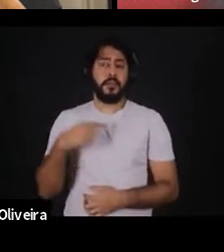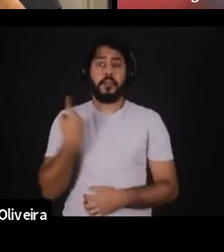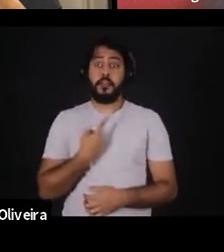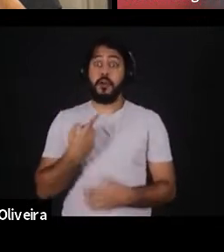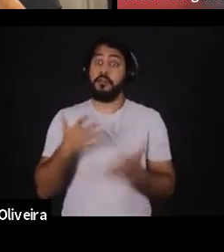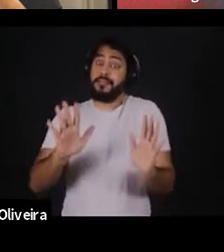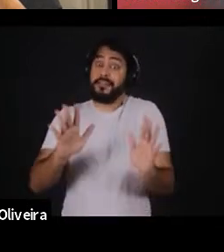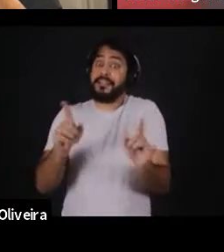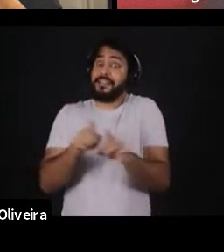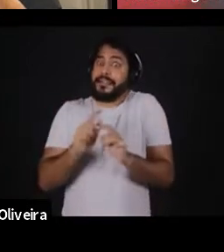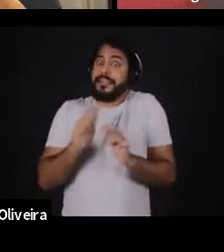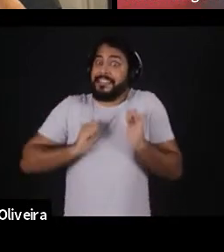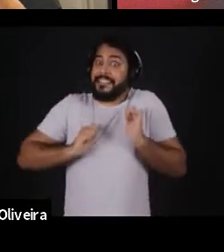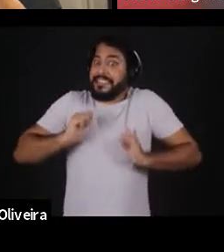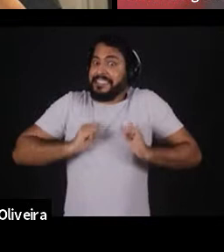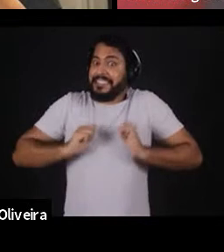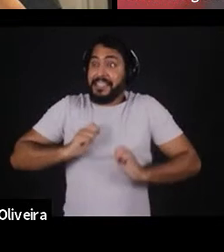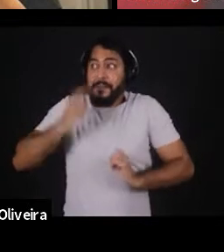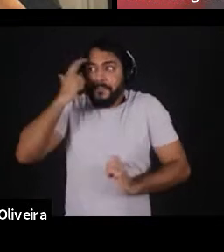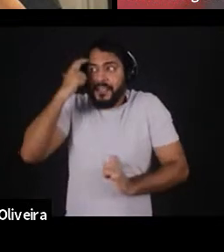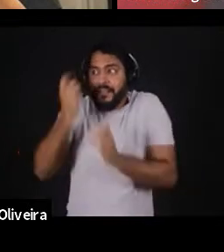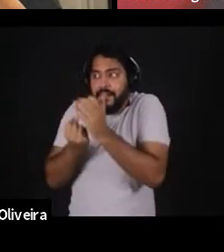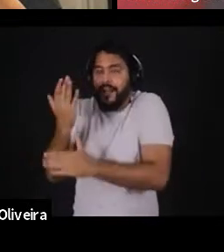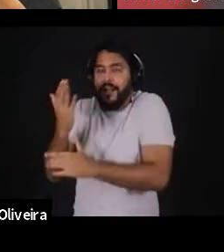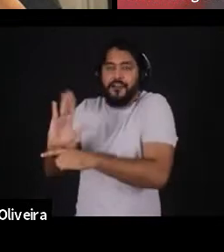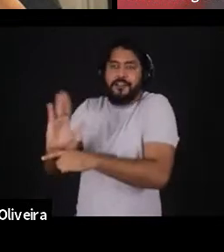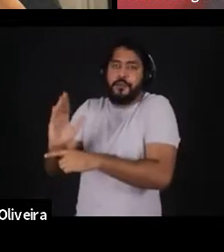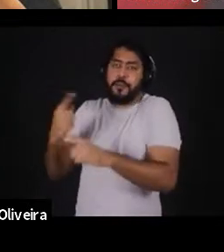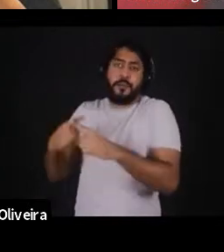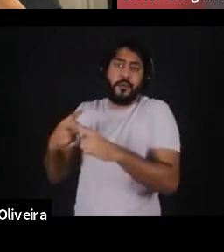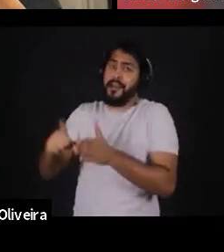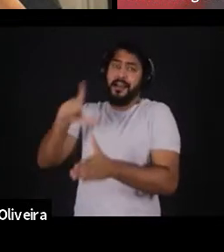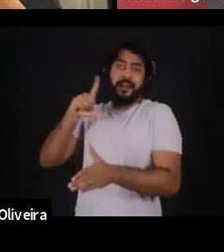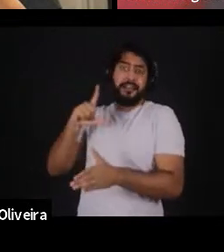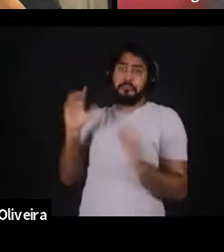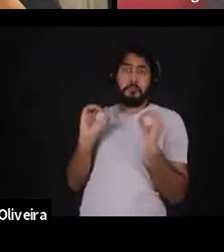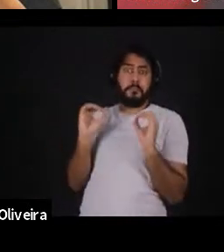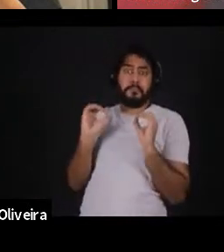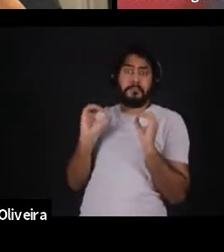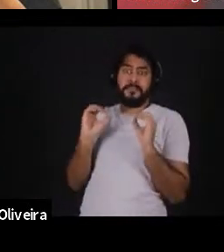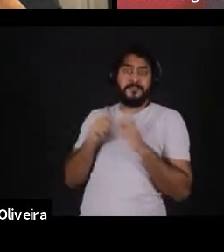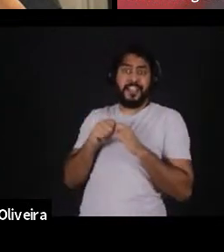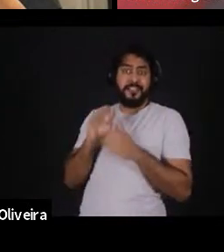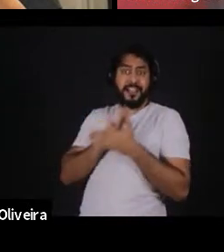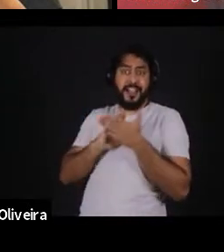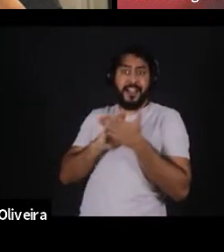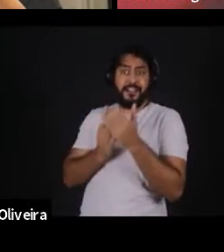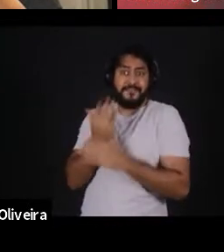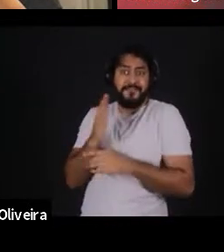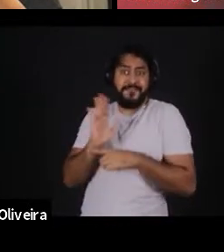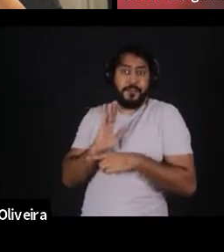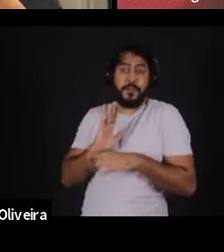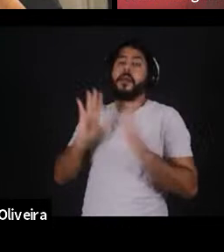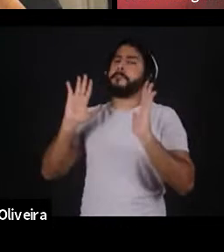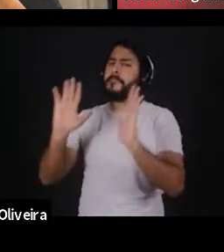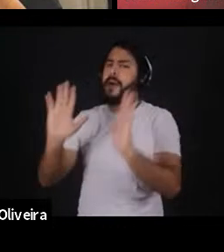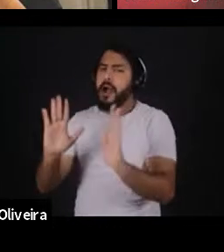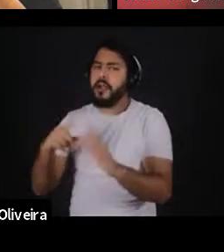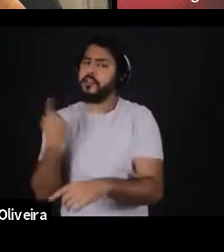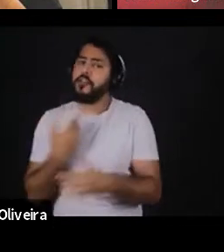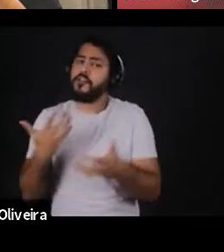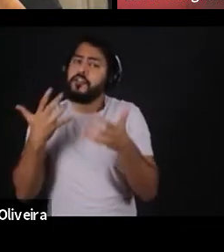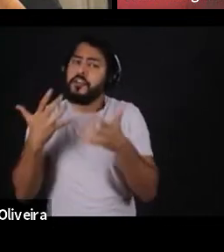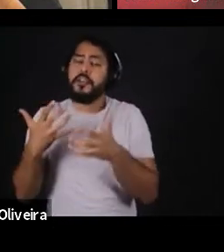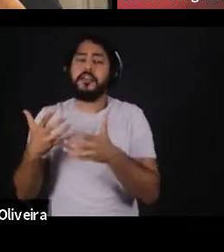assim para poder pensar um filme, porque a gente não tinha feito um filme antes. Mas a gente queria muito fazer um filme a partir dos nossos princípios